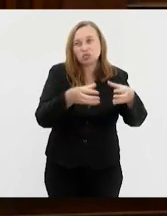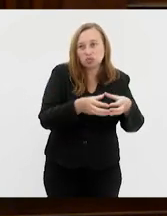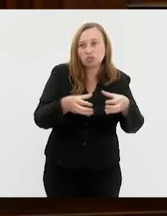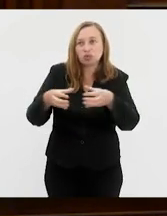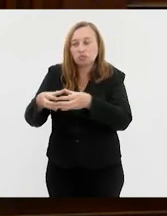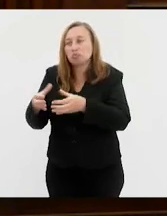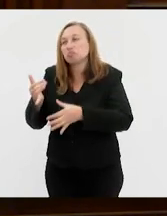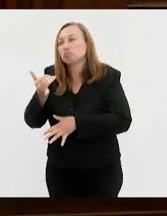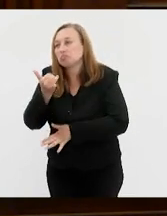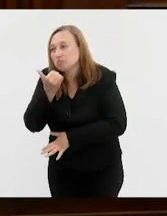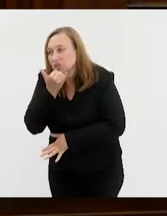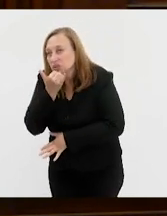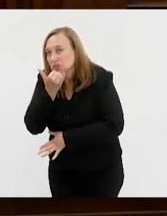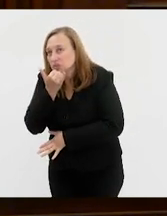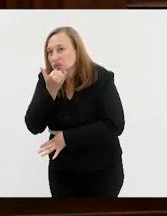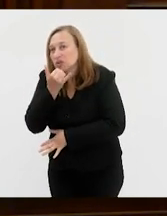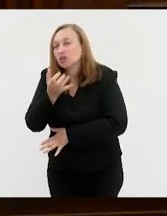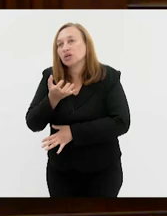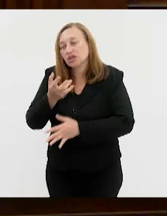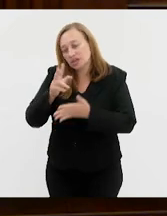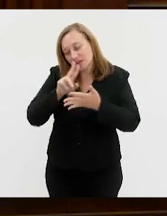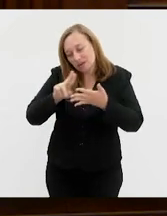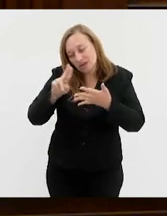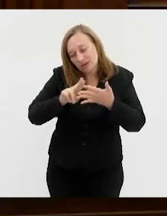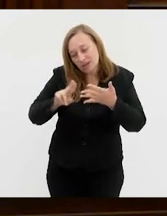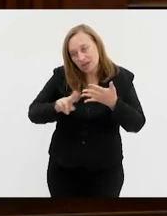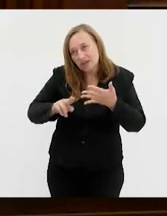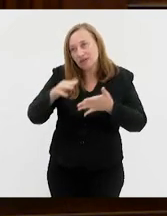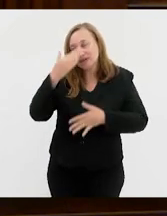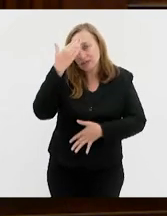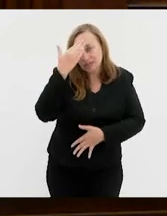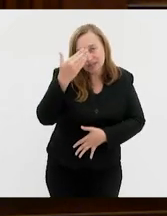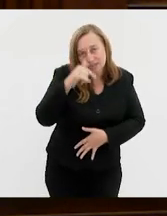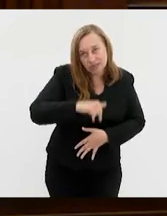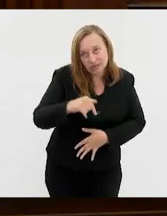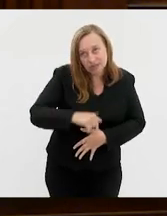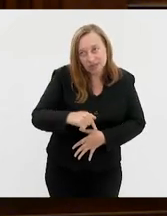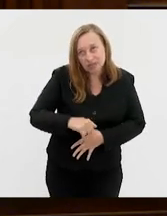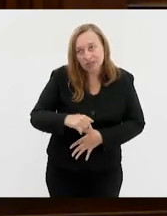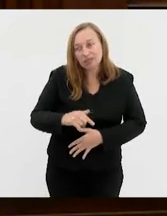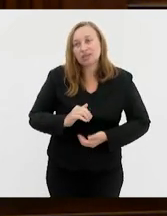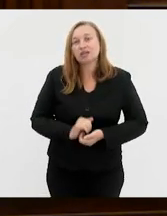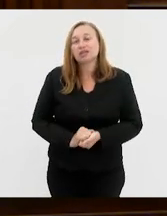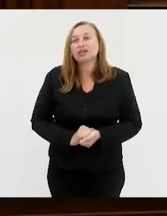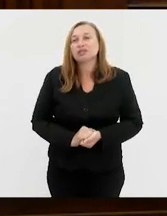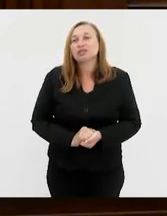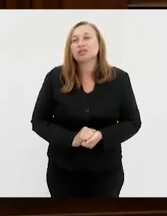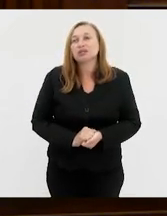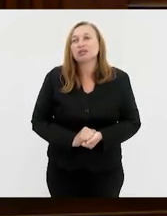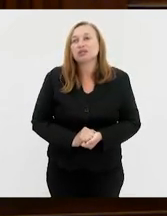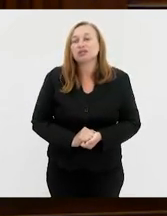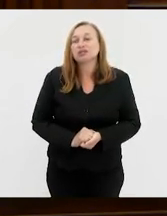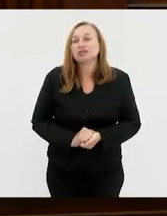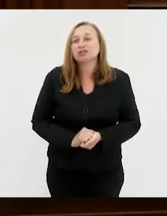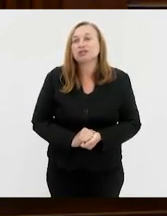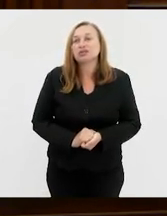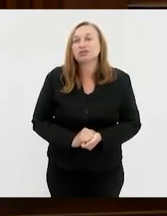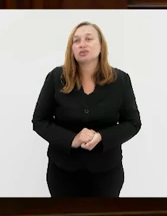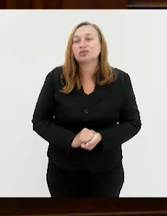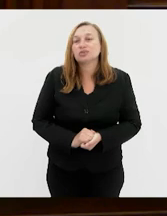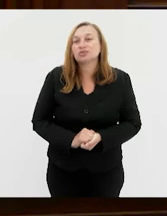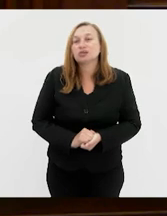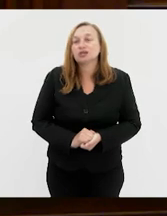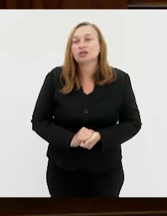perdoem. Queria ler aqui o agradecimento aqui daqueles que a gente